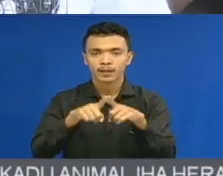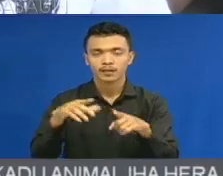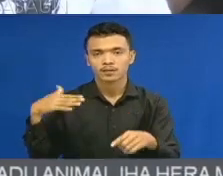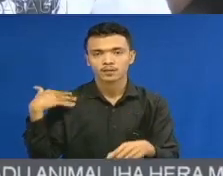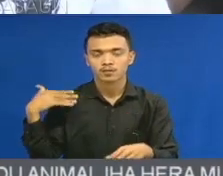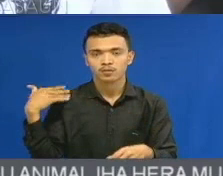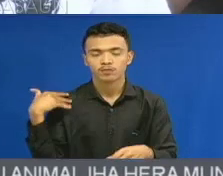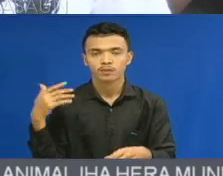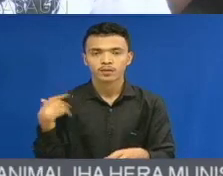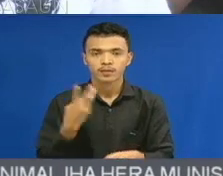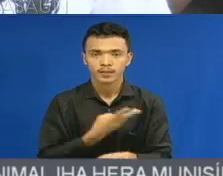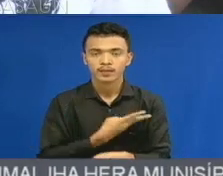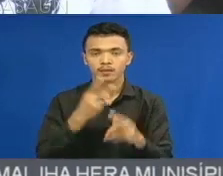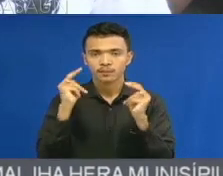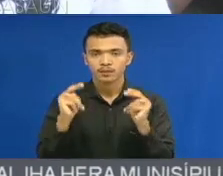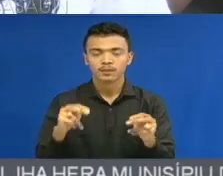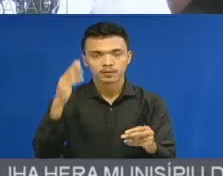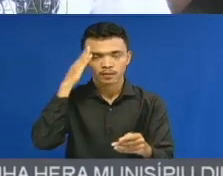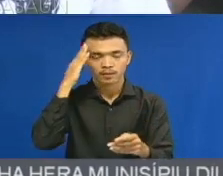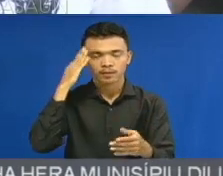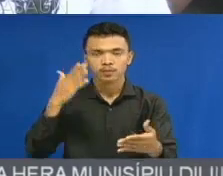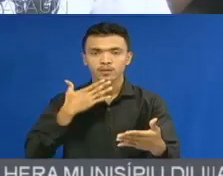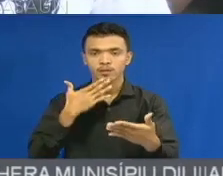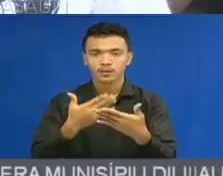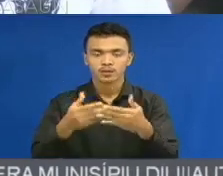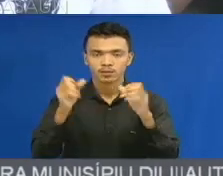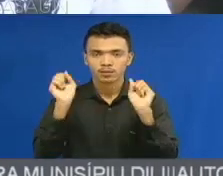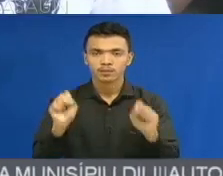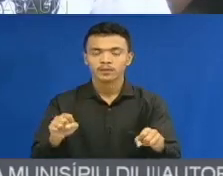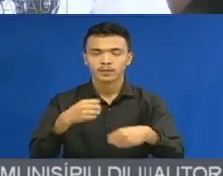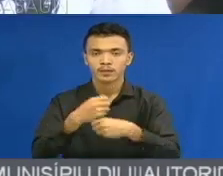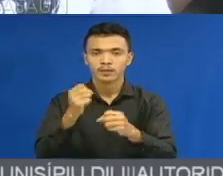juventude ita precisa refletir de dia, quando ita belehalo